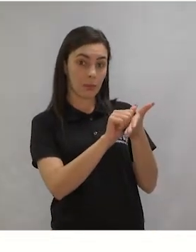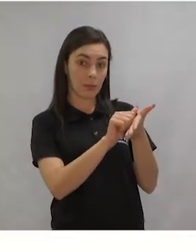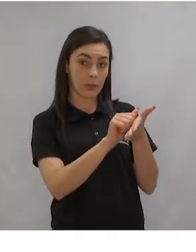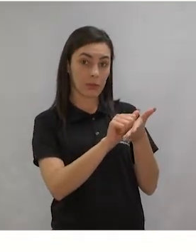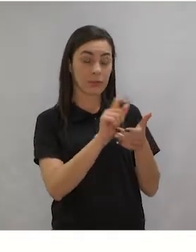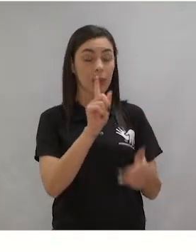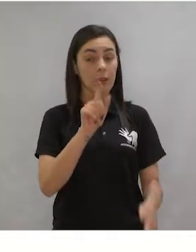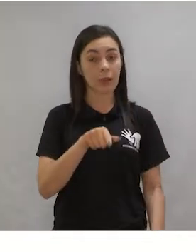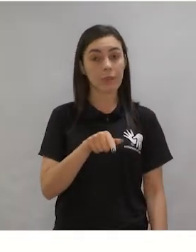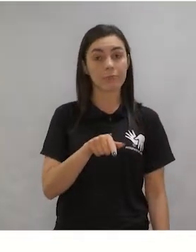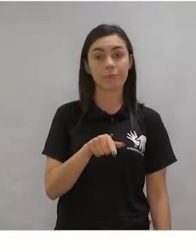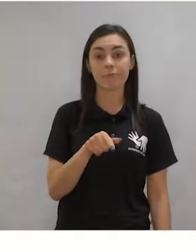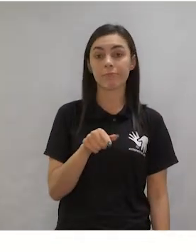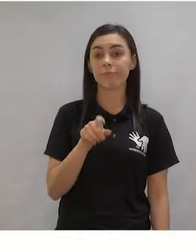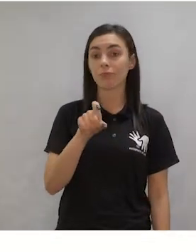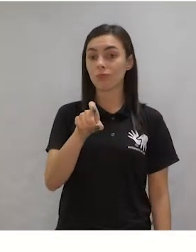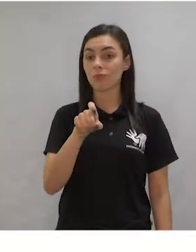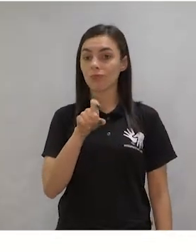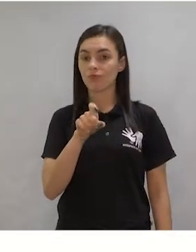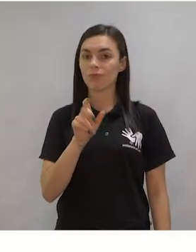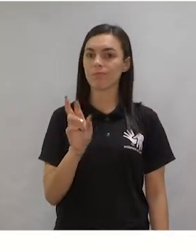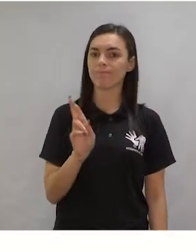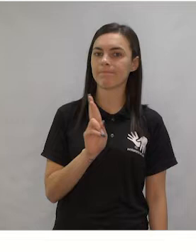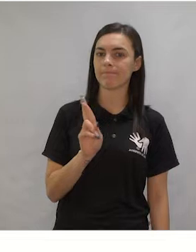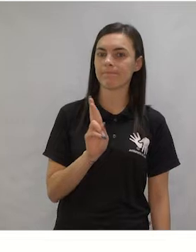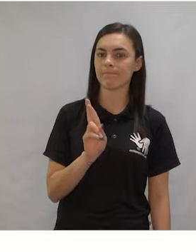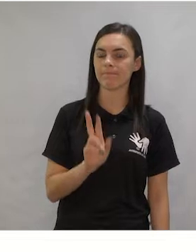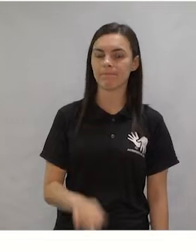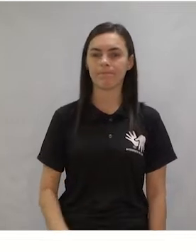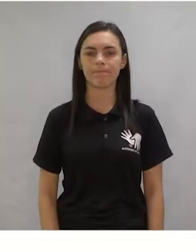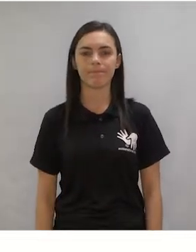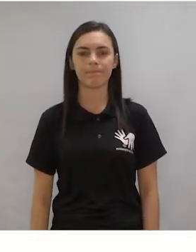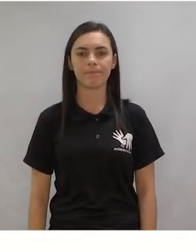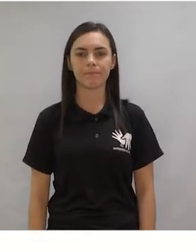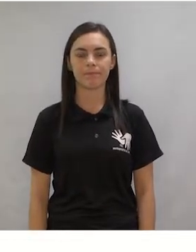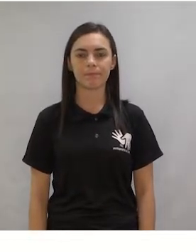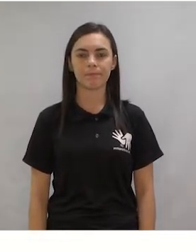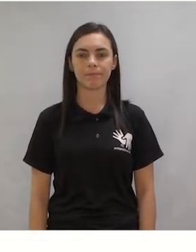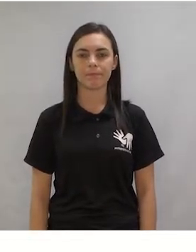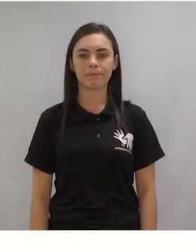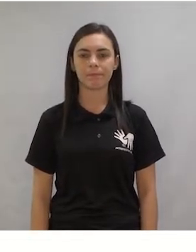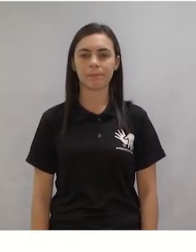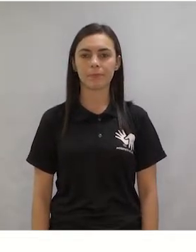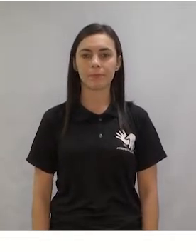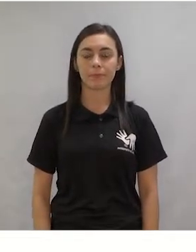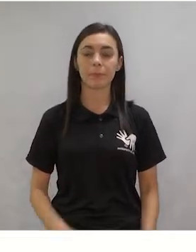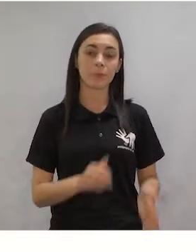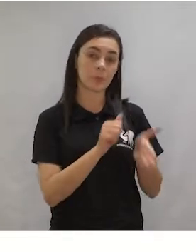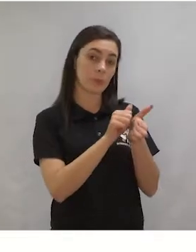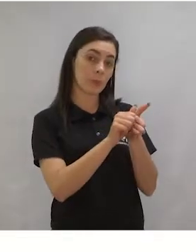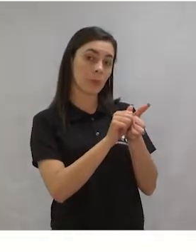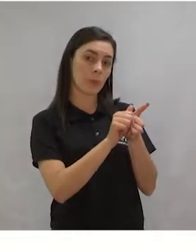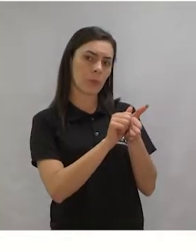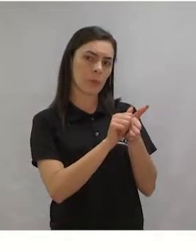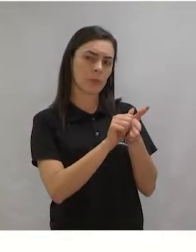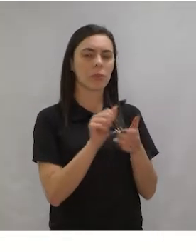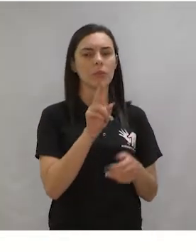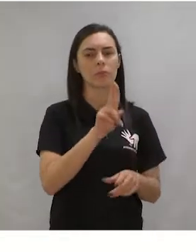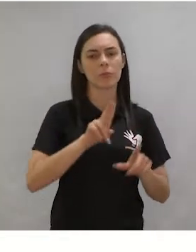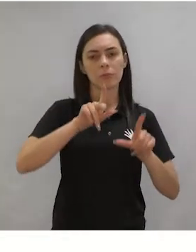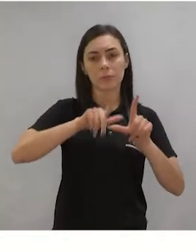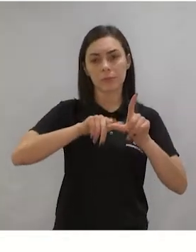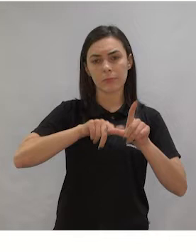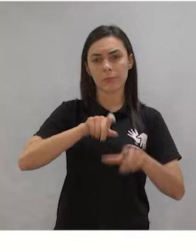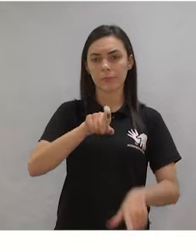borracha custa X reais. Muito bem. Eu representei a borracha